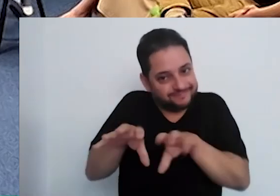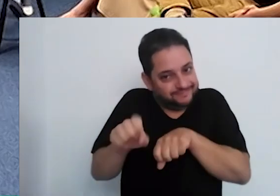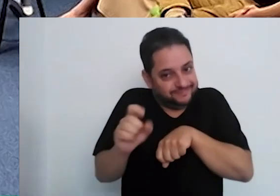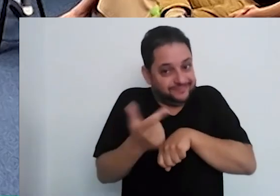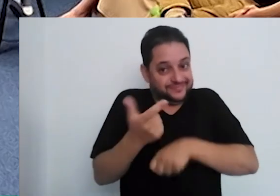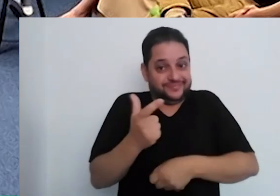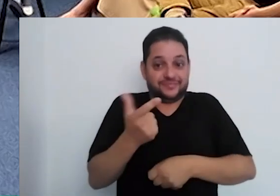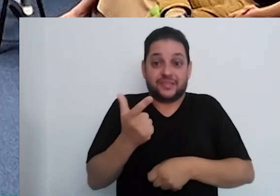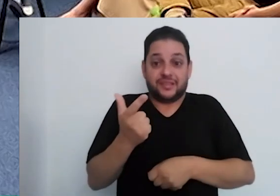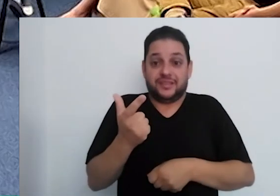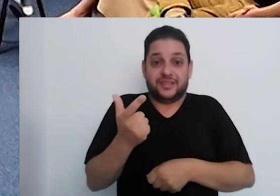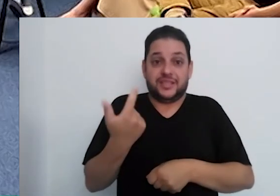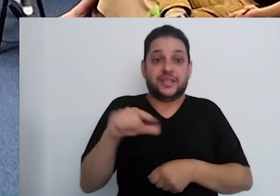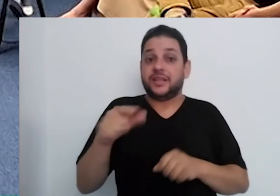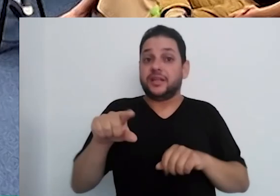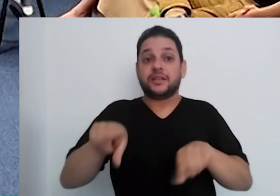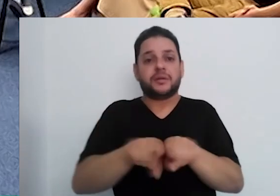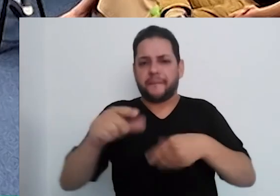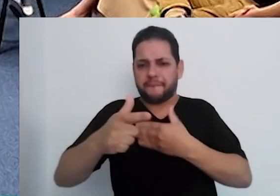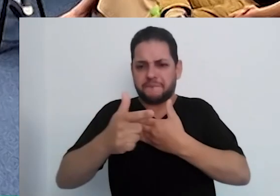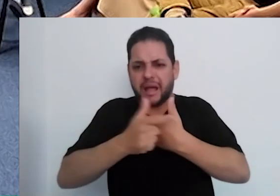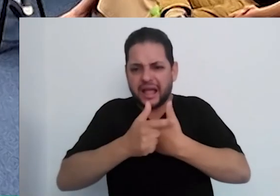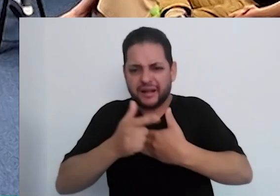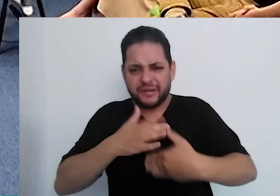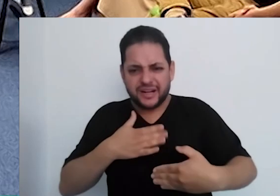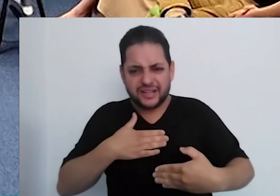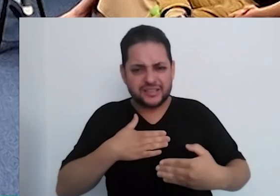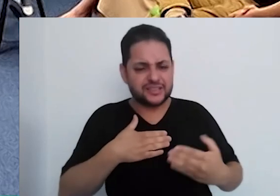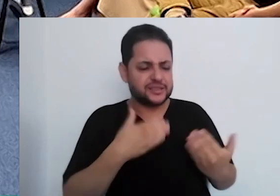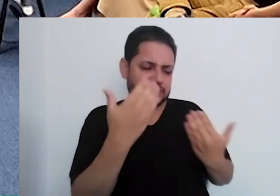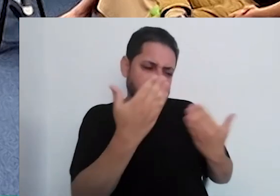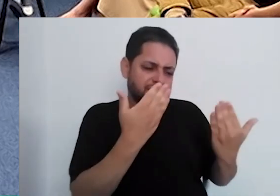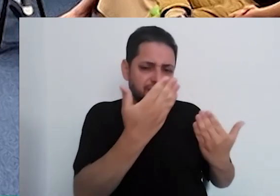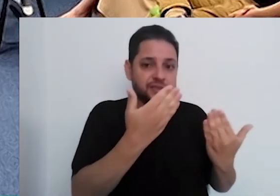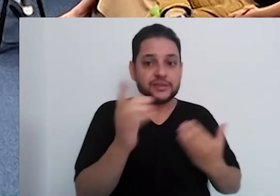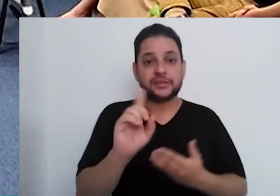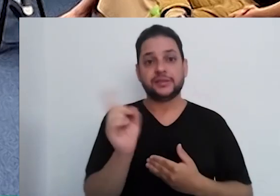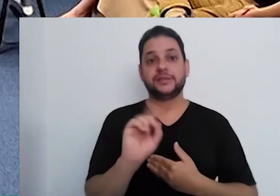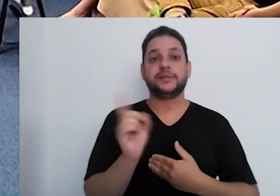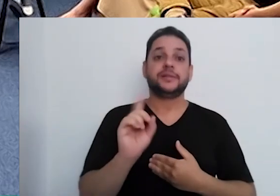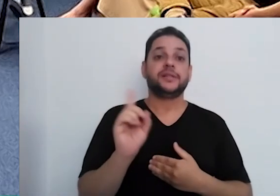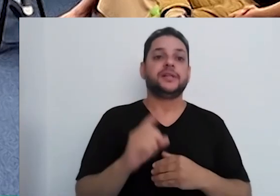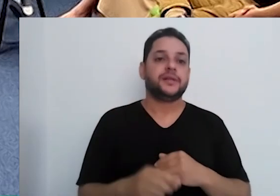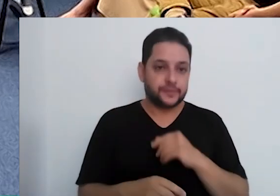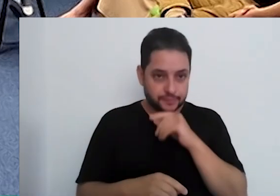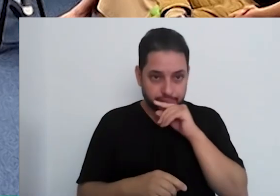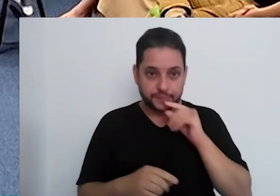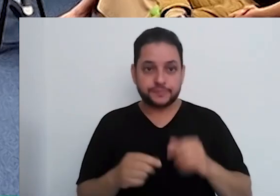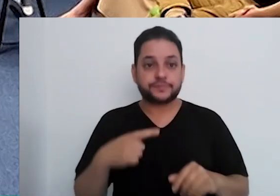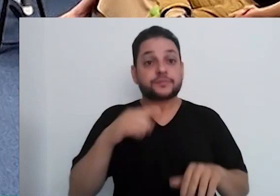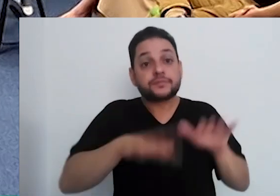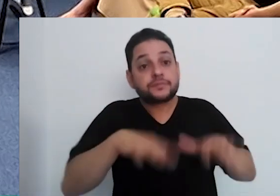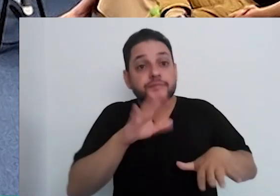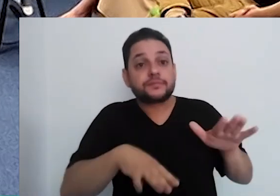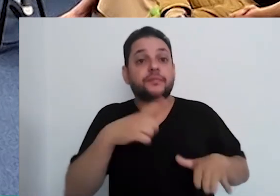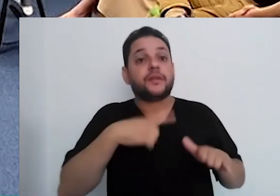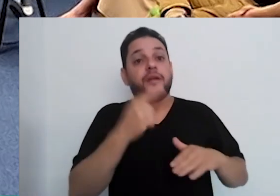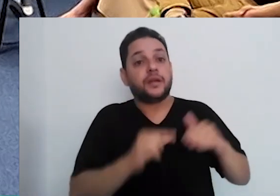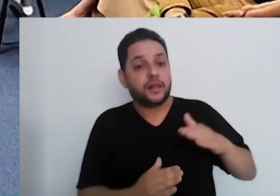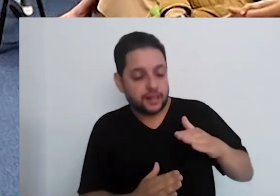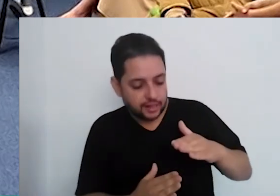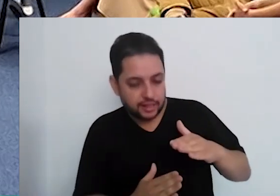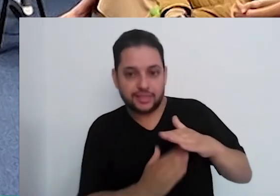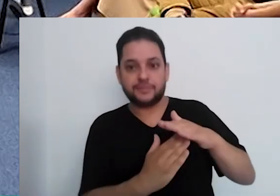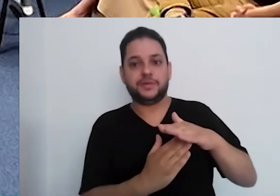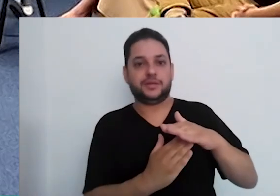sobretudo não é o nosso papel né e e Enfim então às vezes acho é aquela coisa de você delimitar até onde você